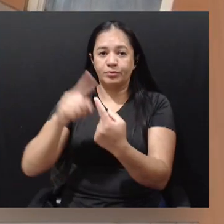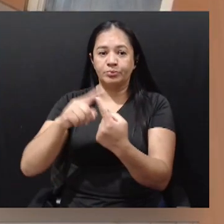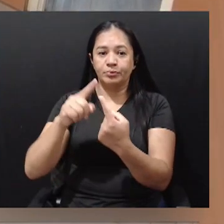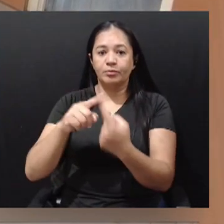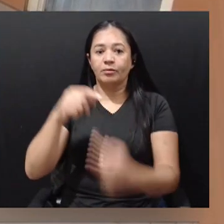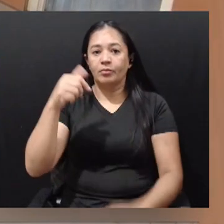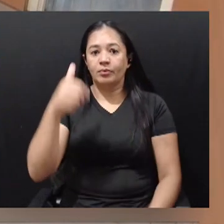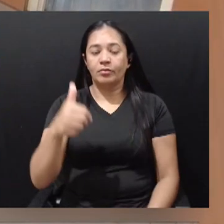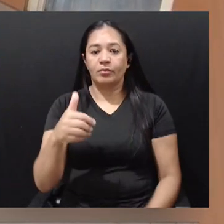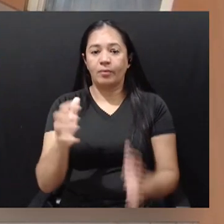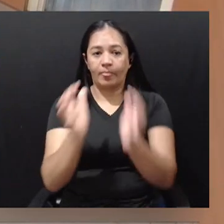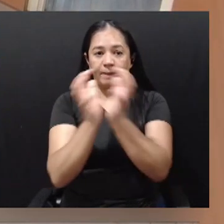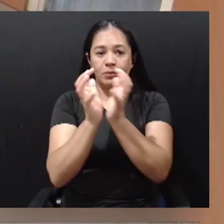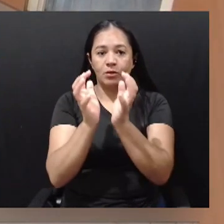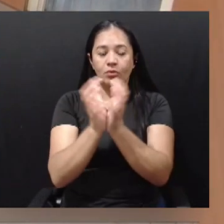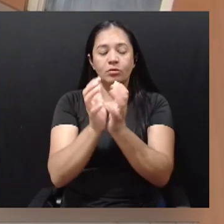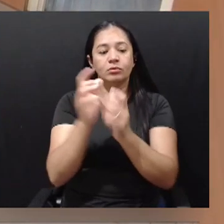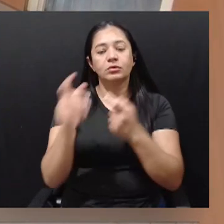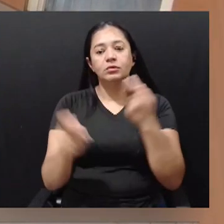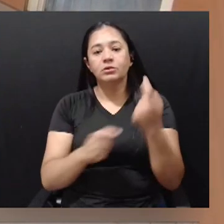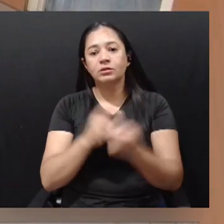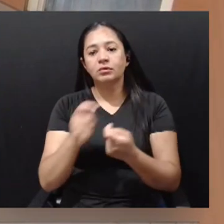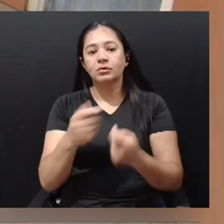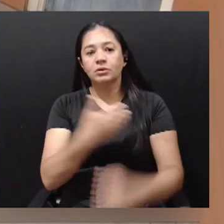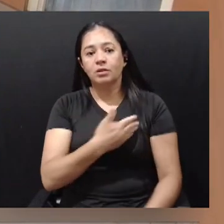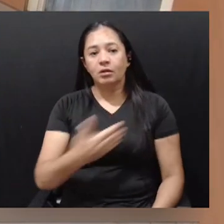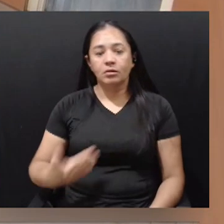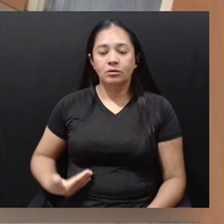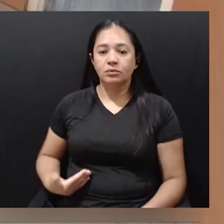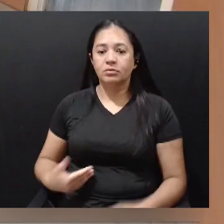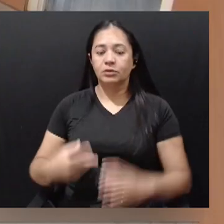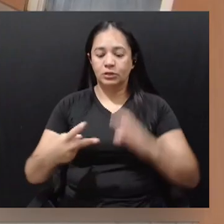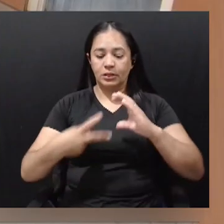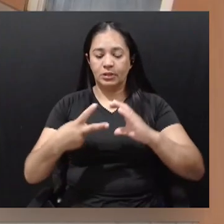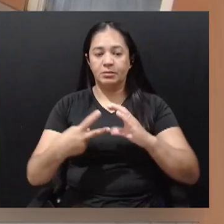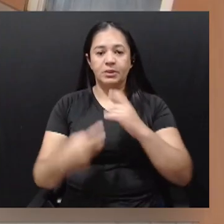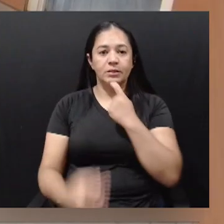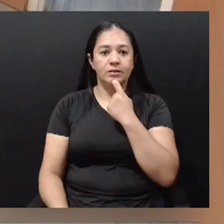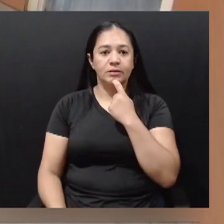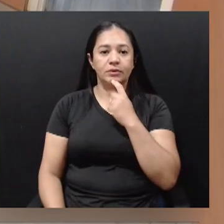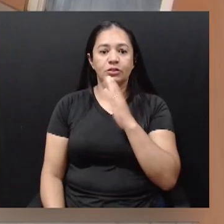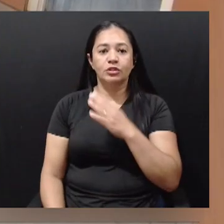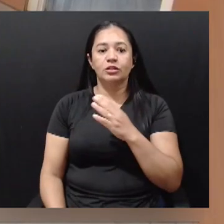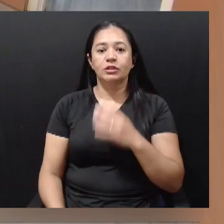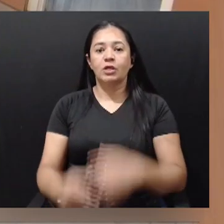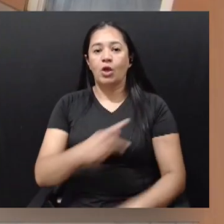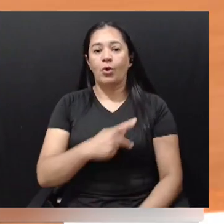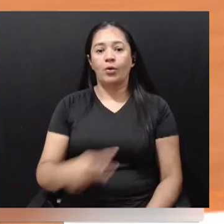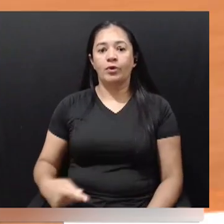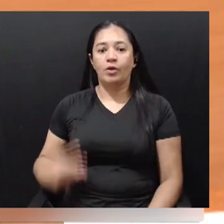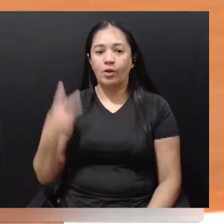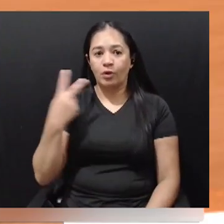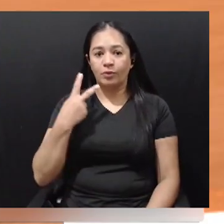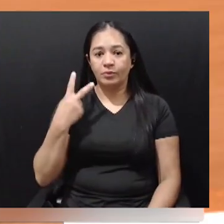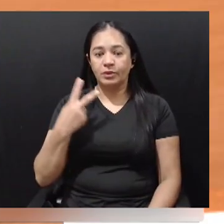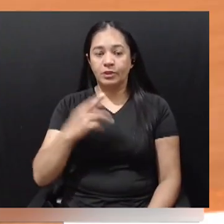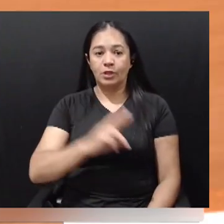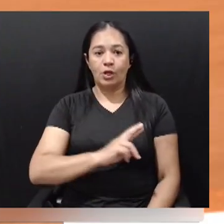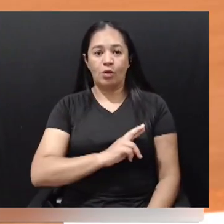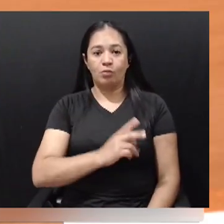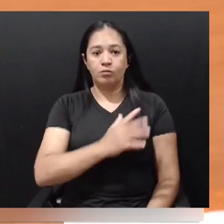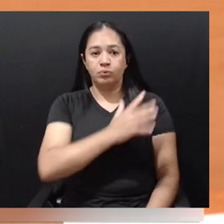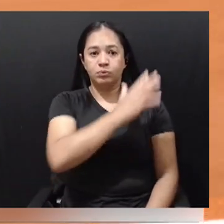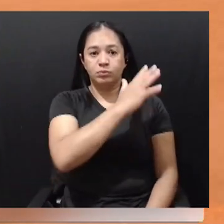de Administração Pública da Câmara Municipal de Campinas, que tem como presidente o vereador Rubens Gás, realizou a 8ª